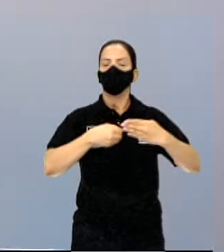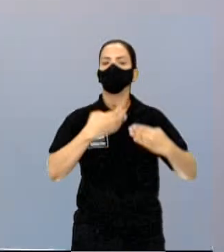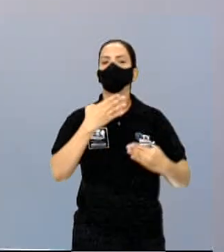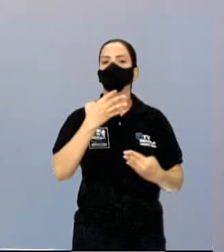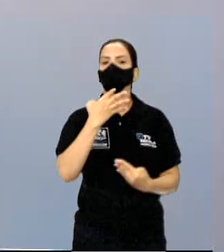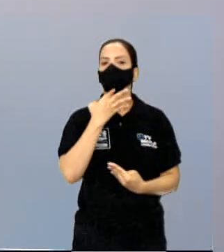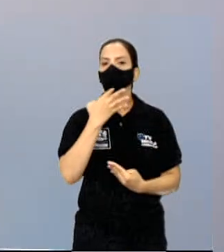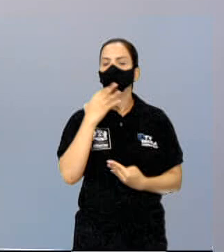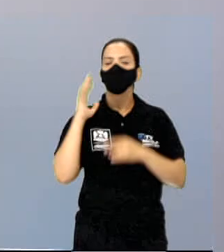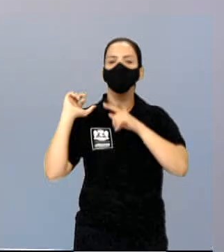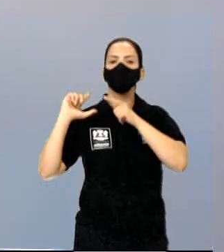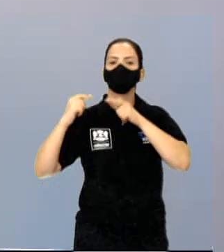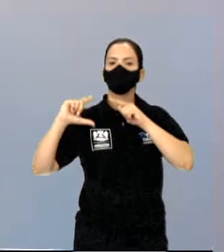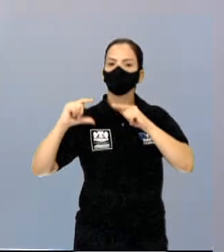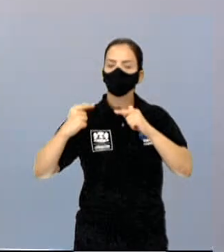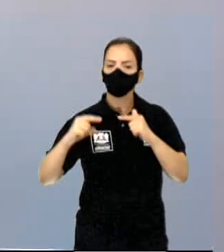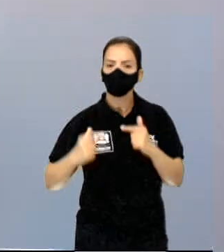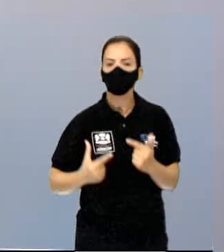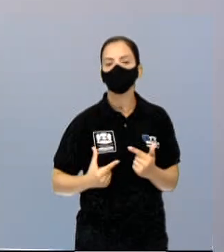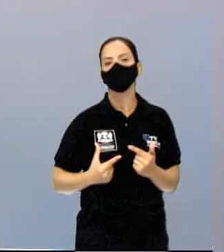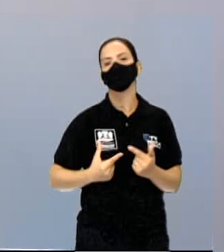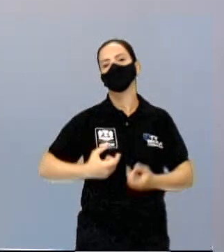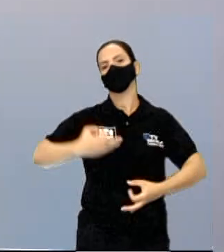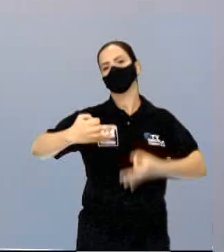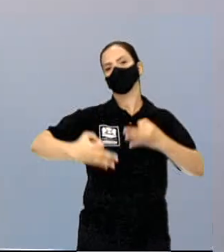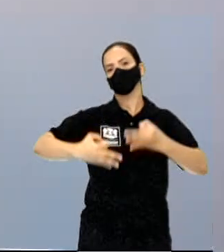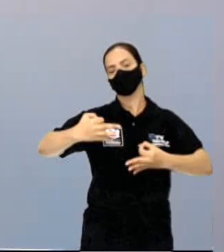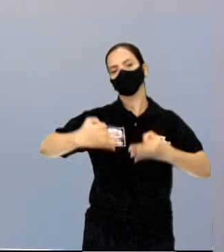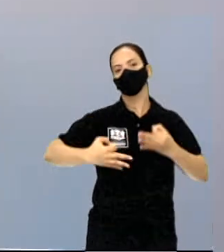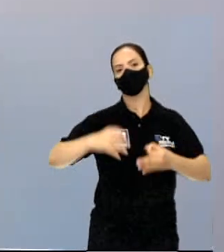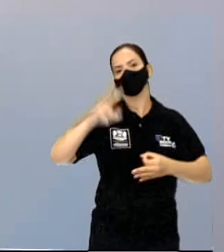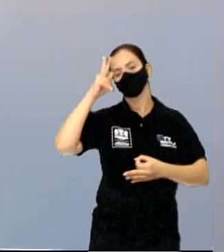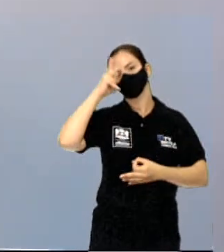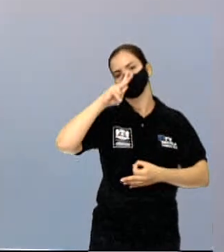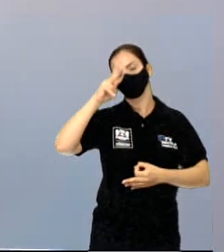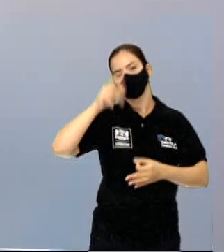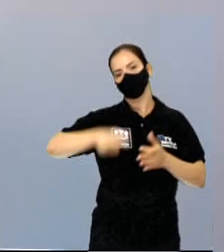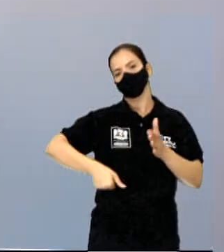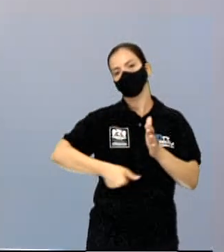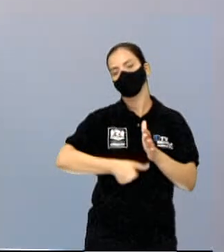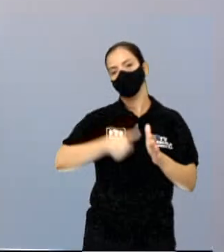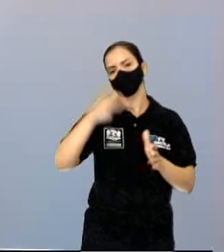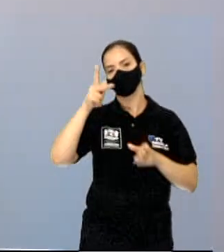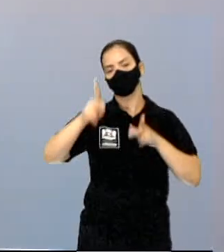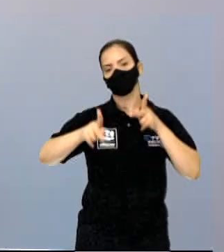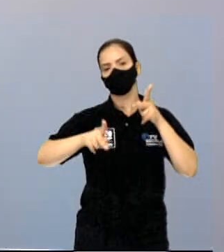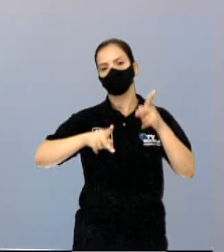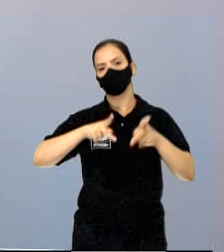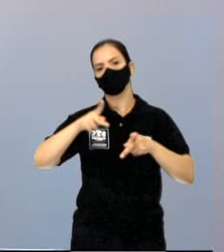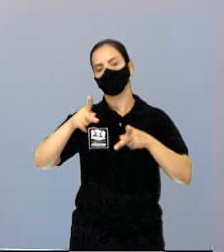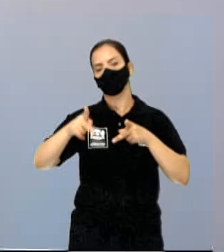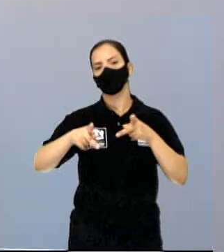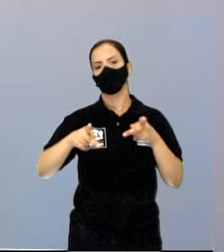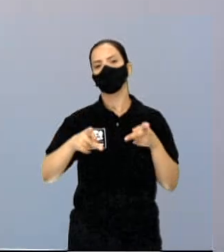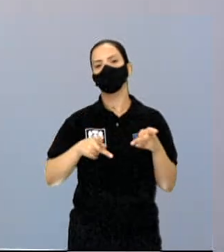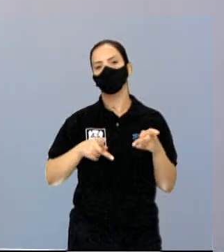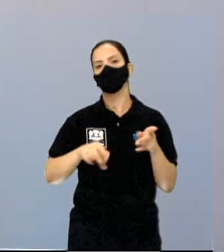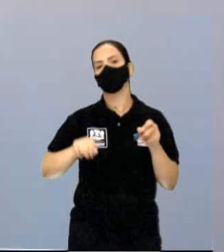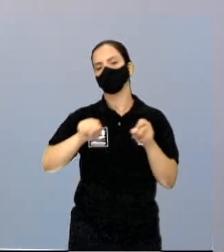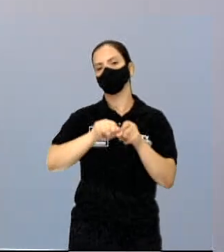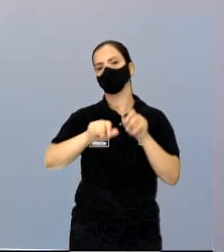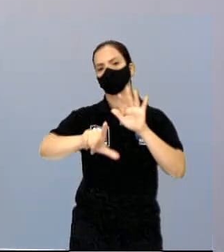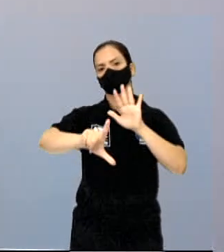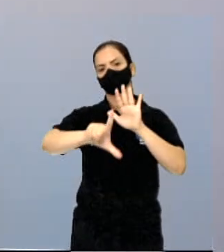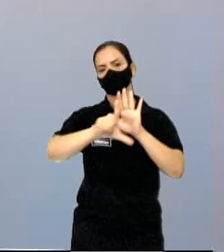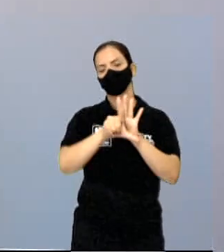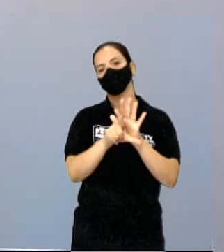realmente jurídica, né, para a história, né? Sendo um dos primeiros povos a criar algum tipo de legislação.